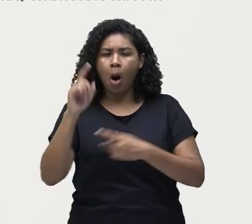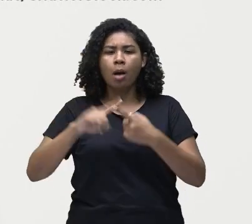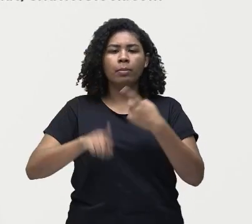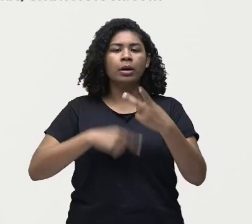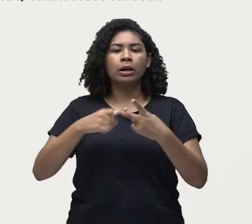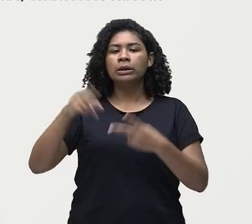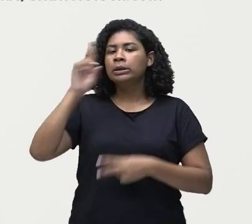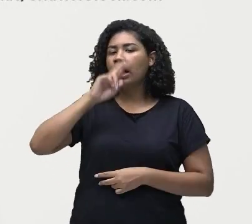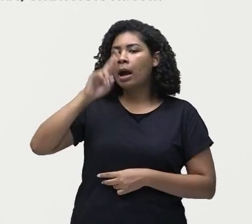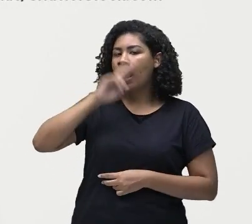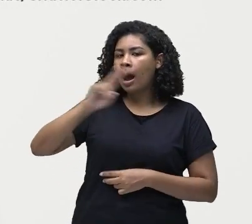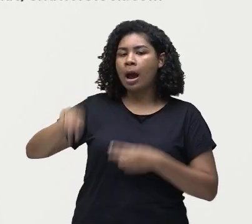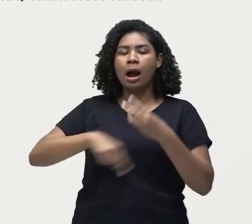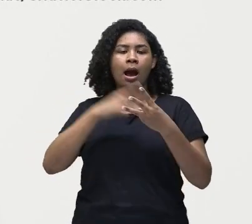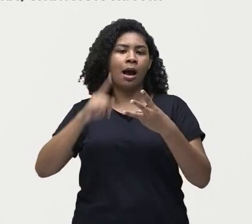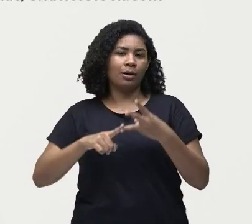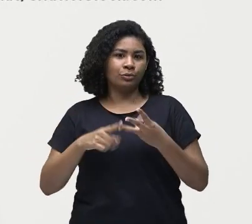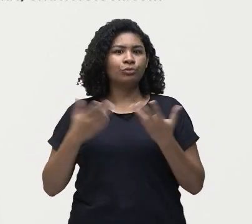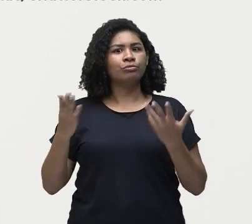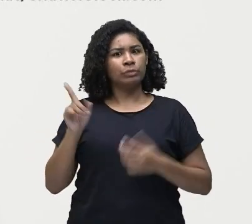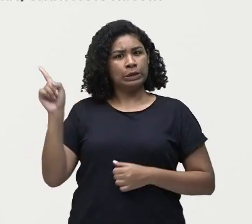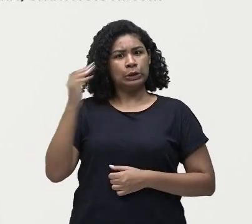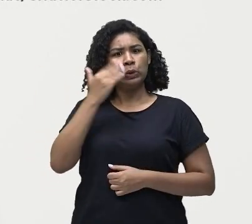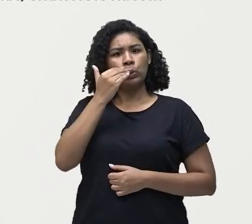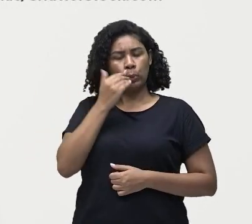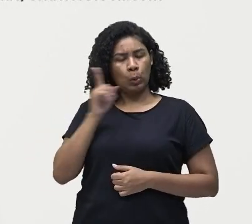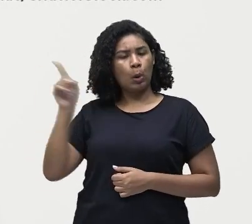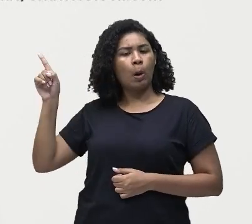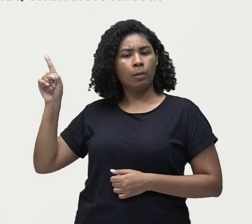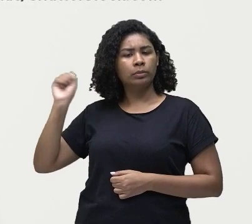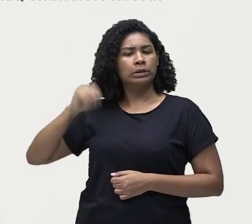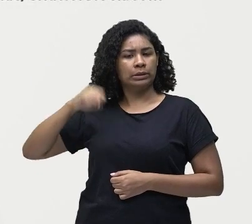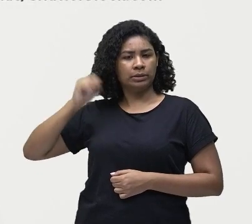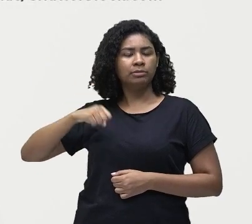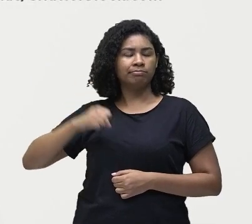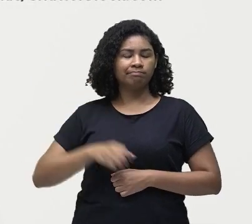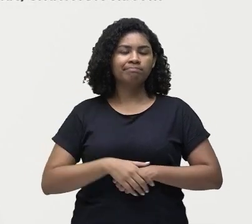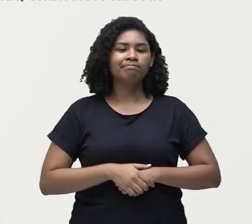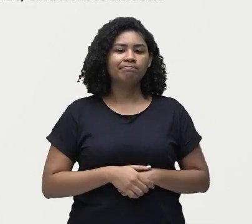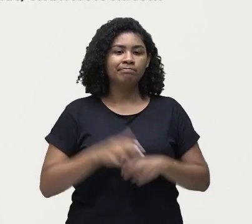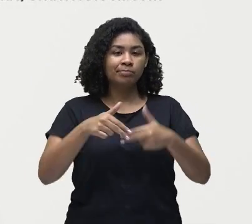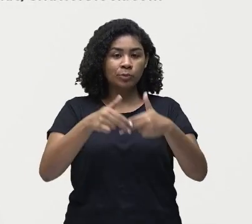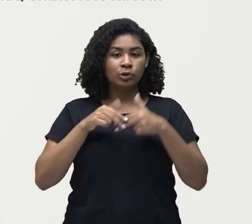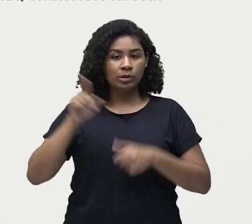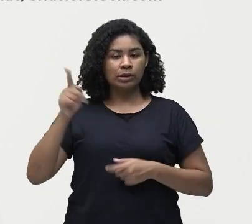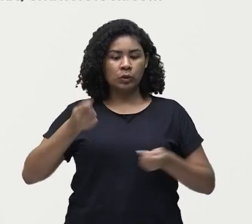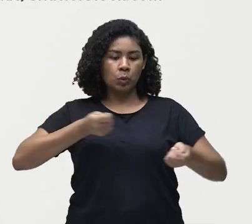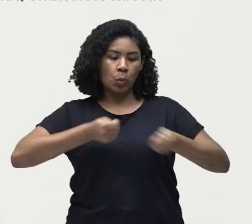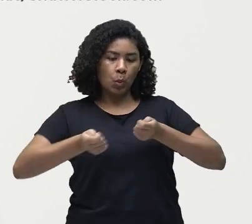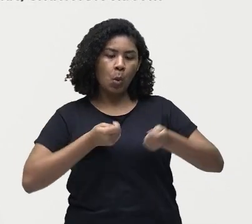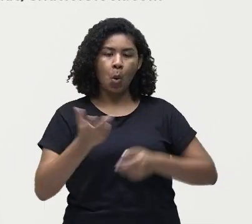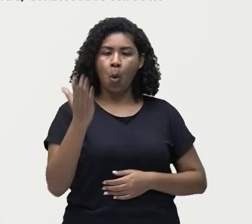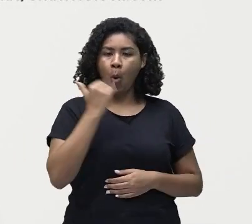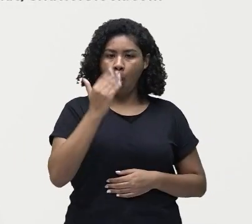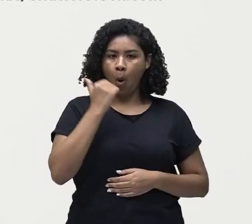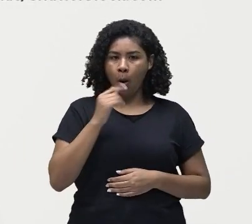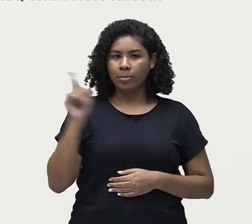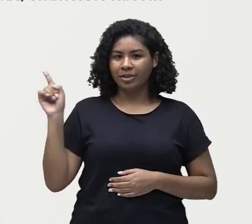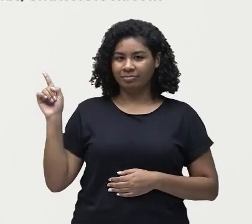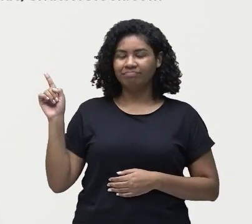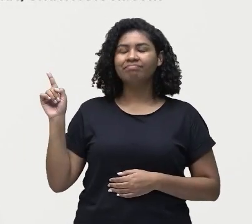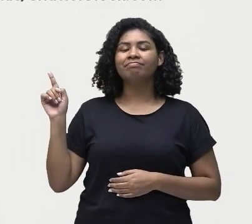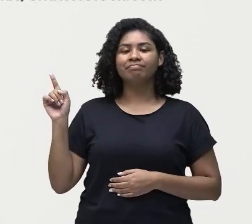até pequenos filhotes também. A águia faz esse controle, esse gavião faz